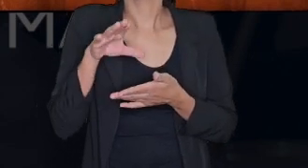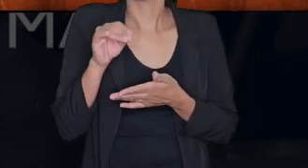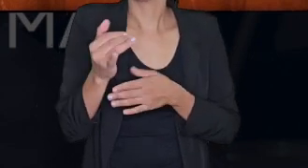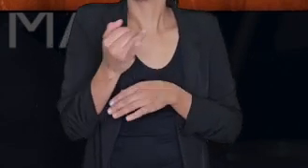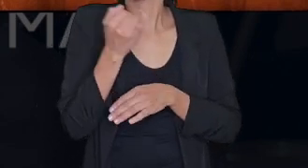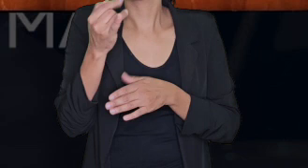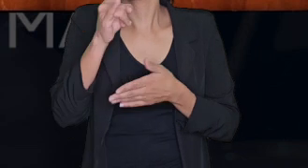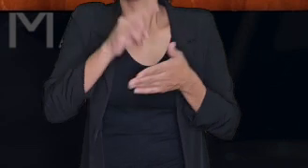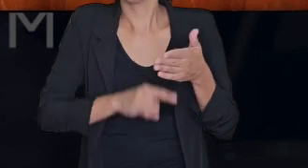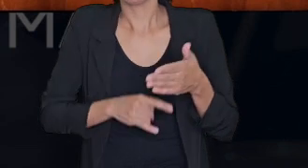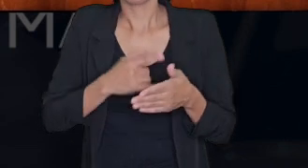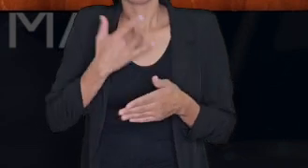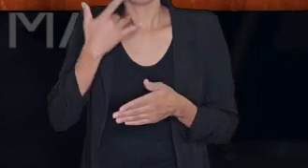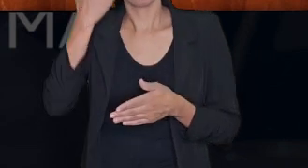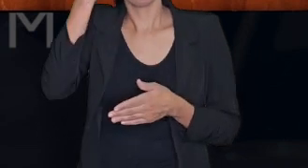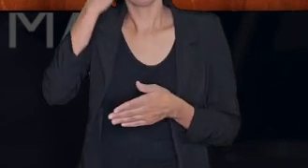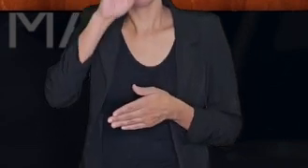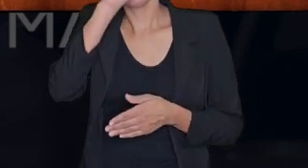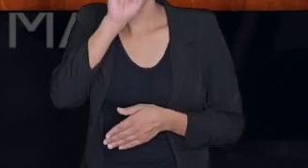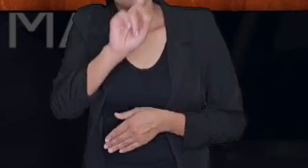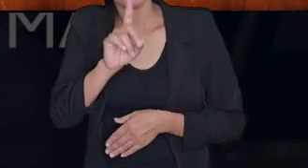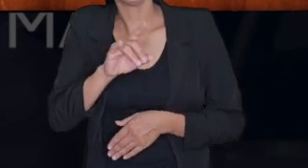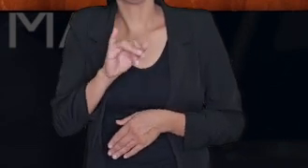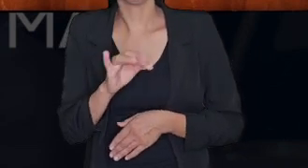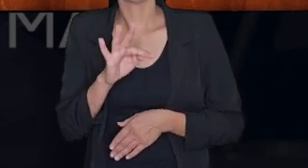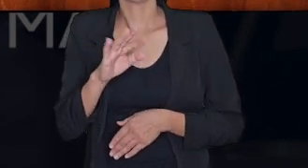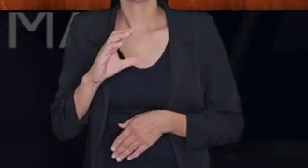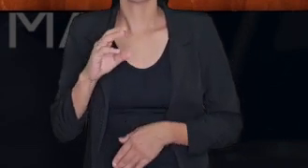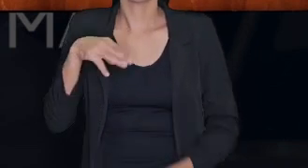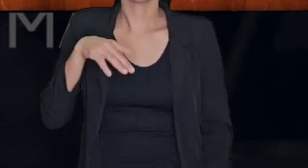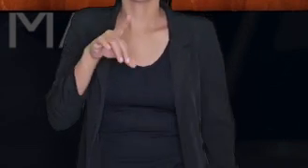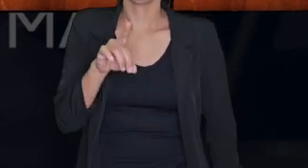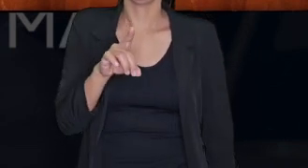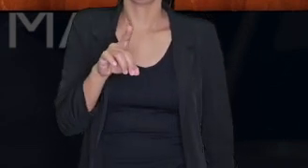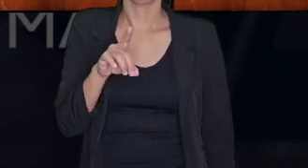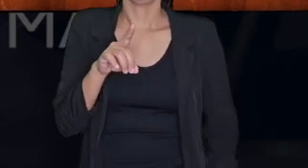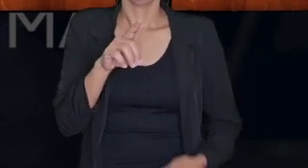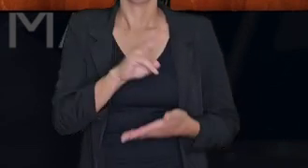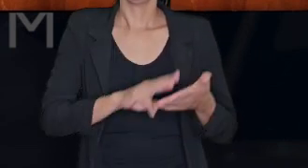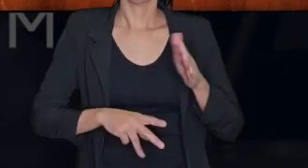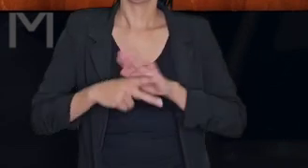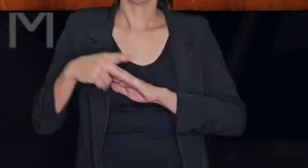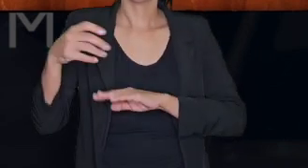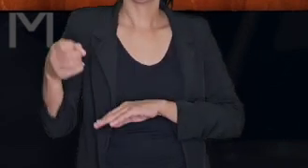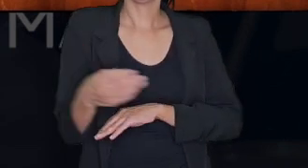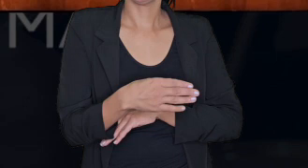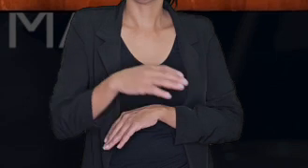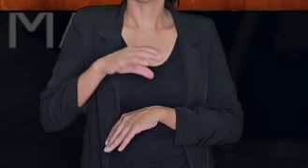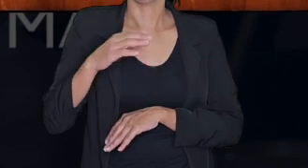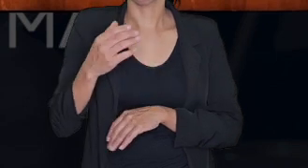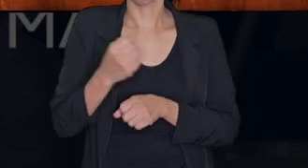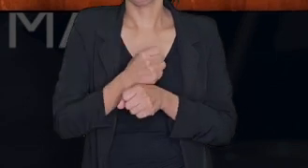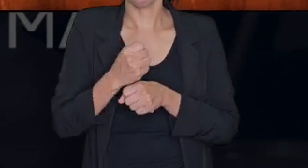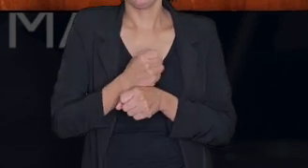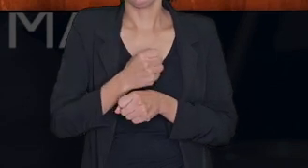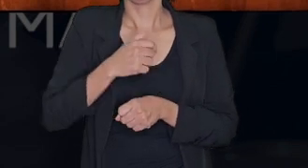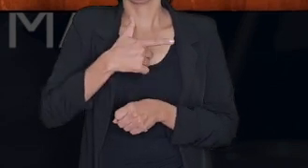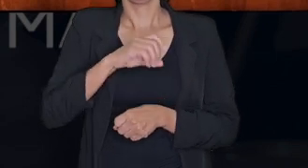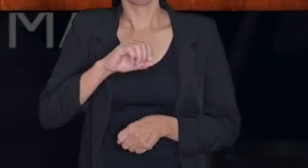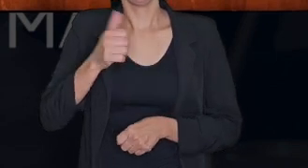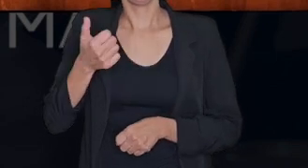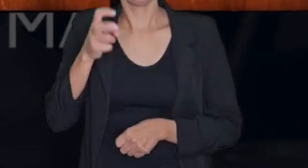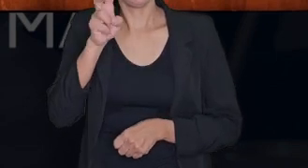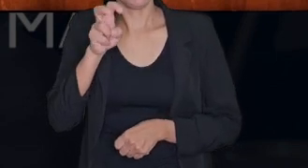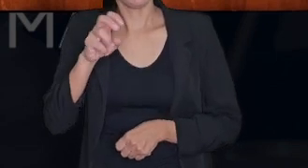a partilha, expede o formal de partilha e nem se dá conta do ITCMD. Essa é a metodologia do novo